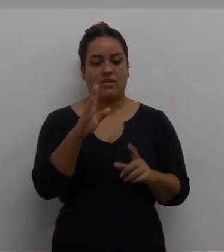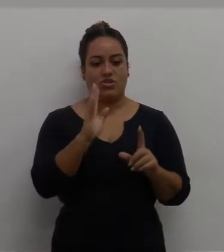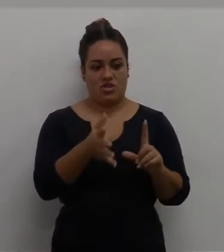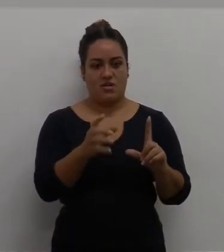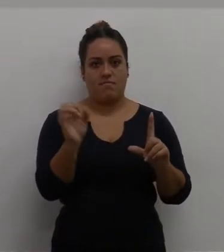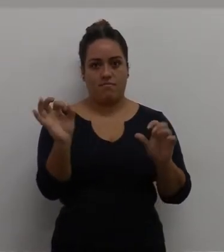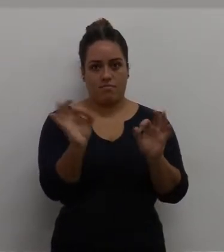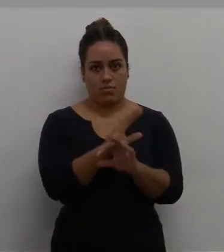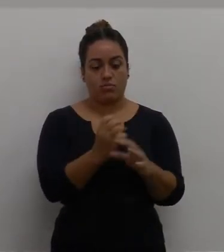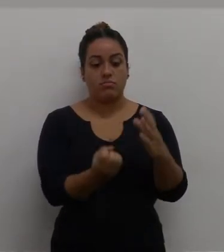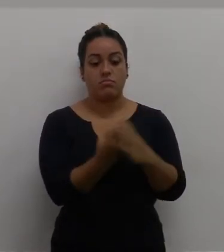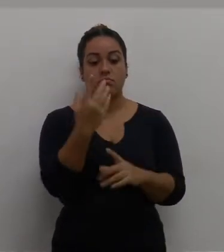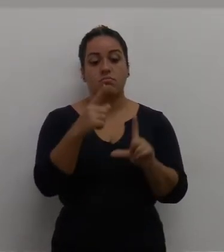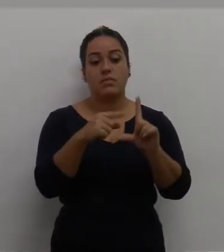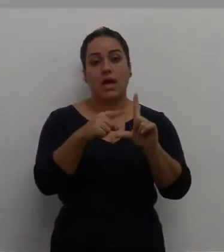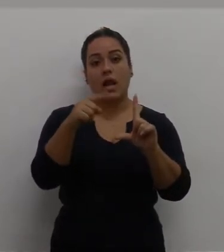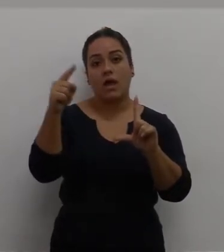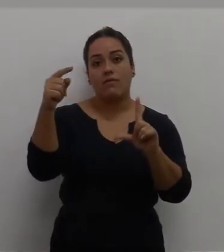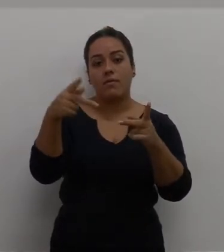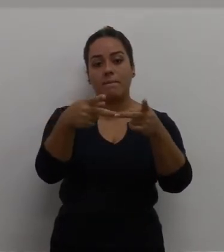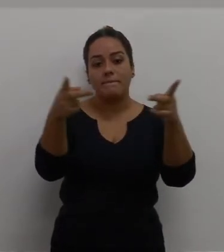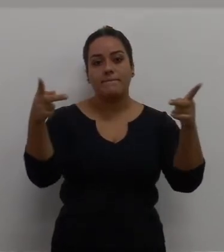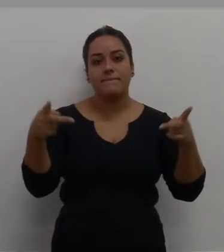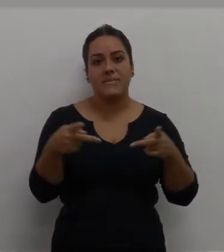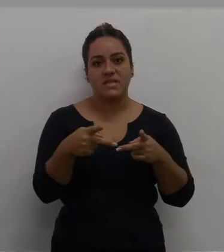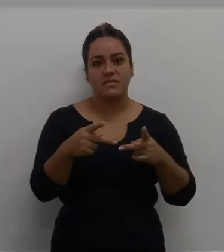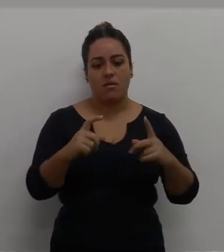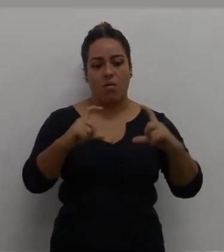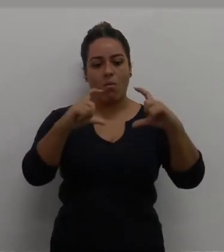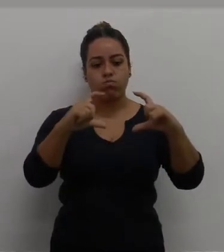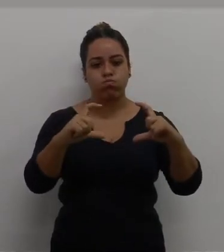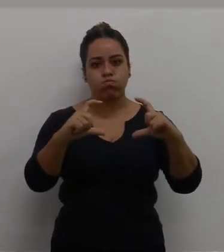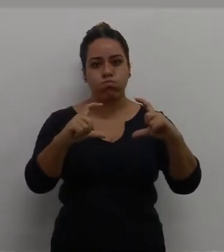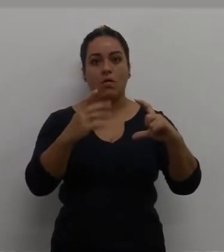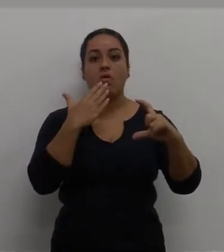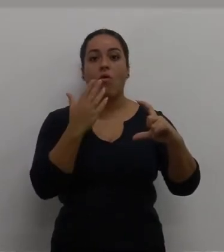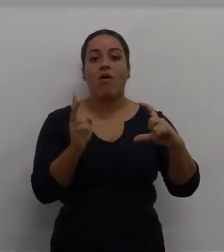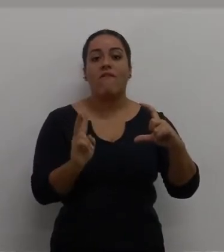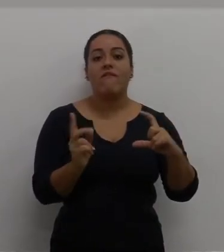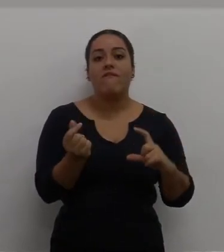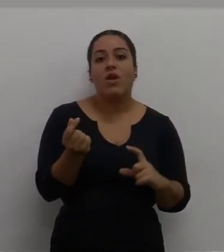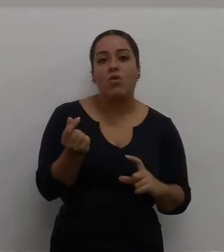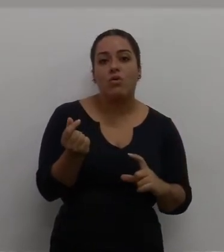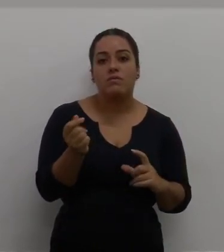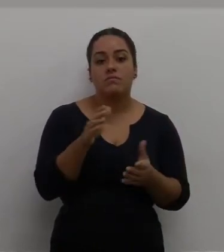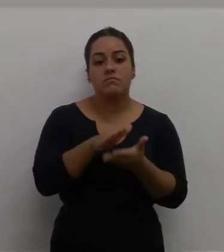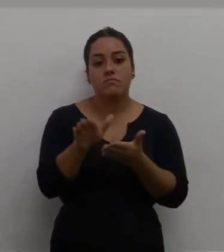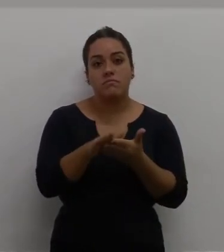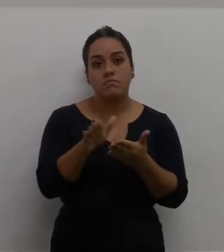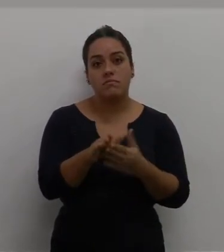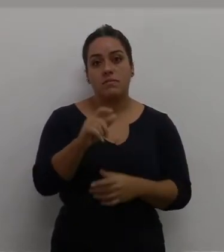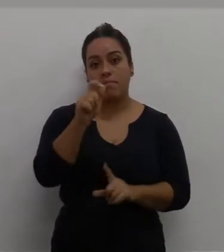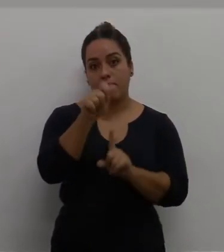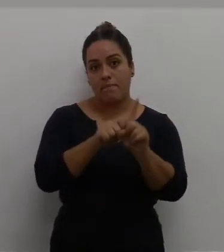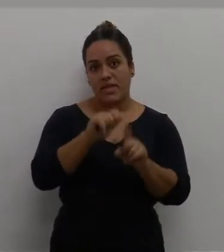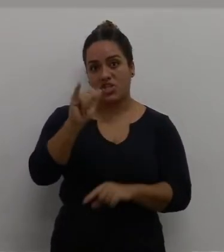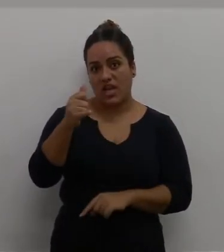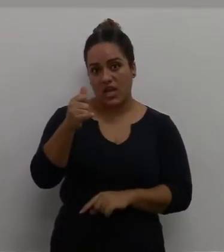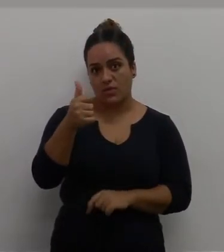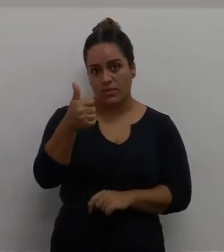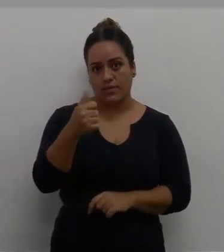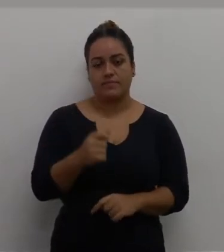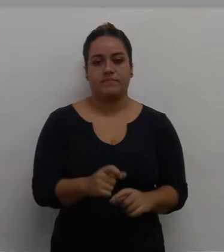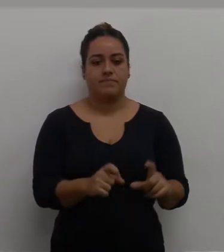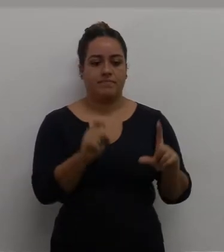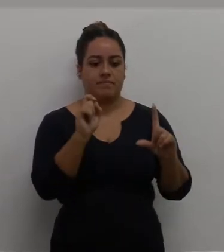um gráfico de pizza, né, com os valores referentes às despesas fixas de janeiro, ok? Então